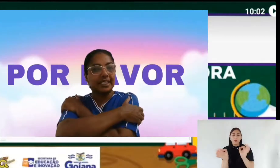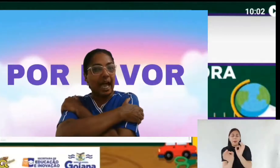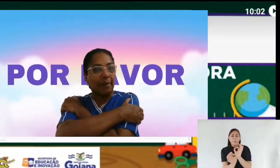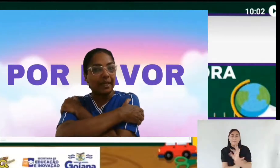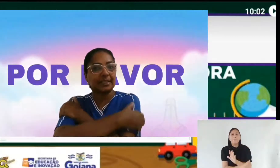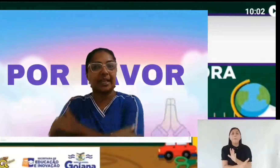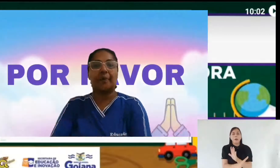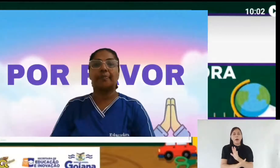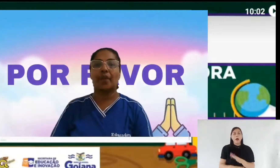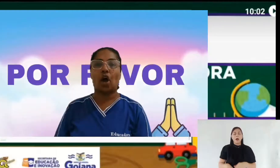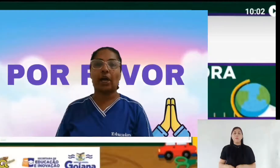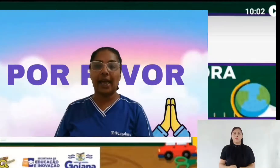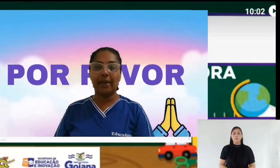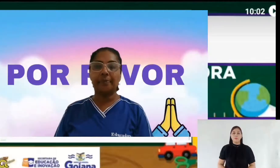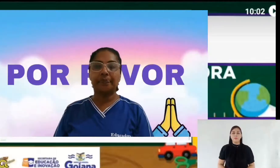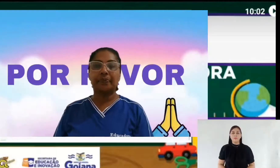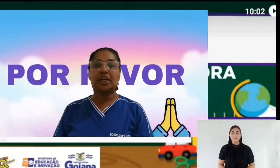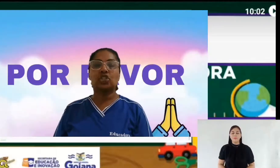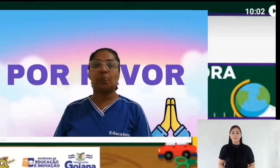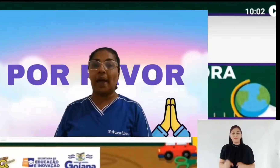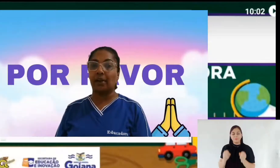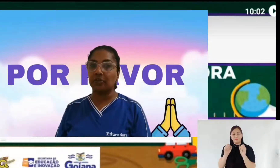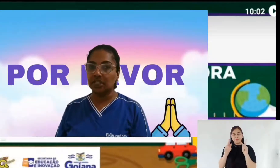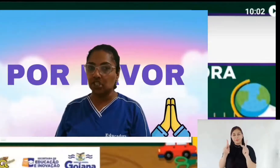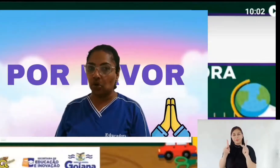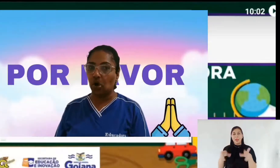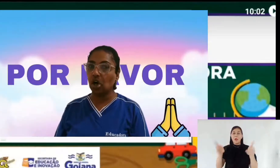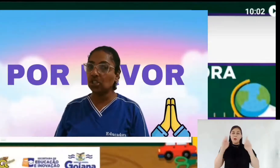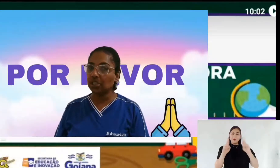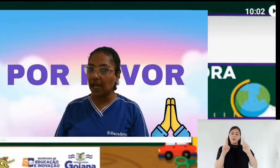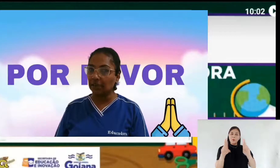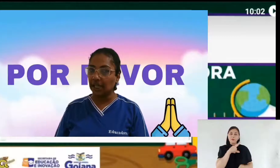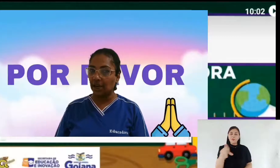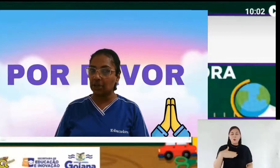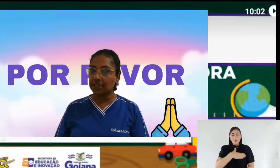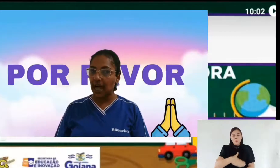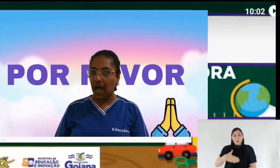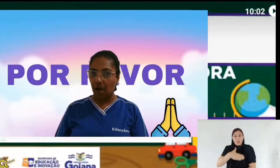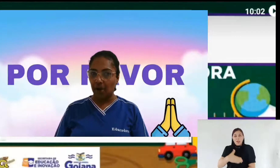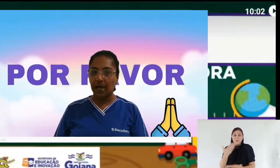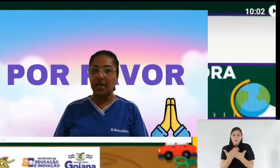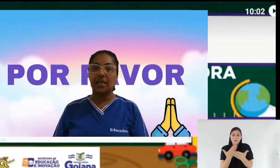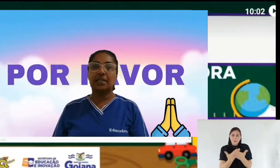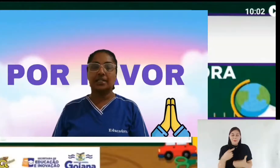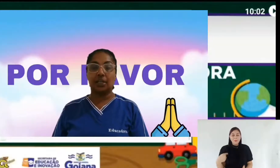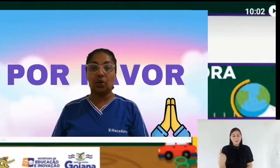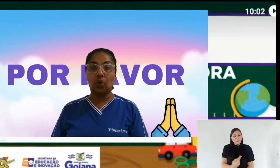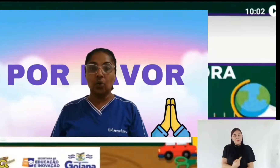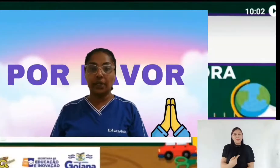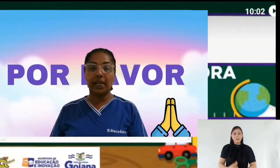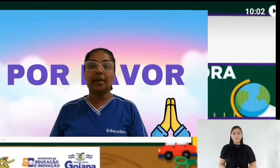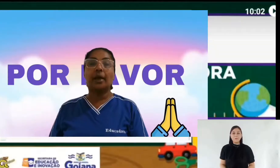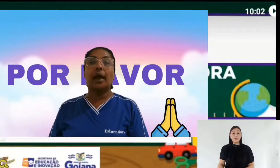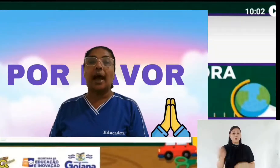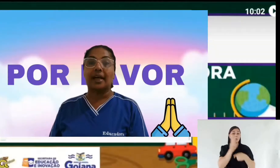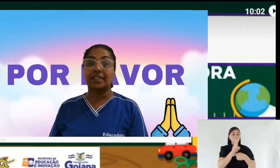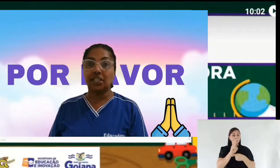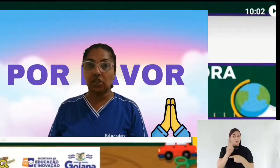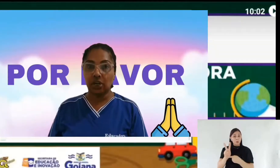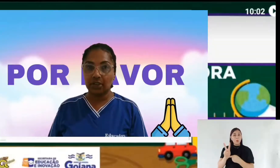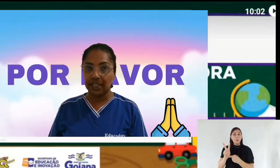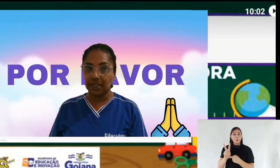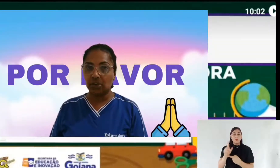se abraçar Ok? Espero que vocês tenham gostado da nossa aula Se cuidem